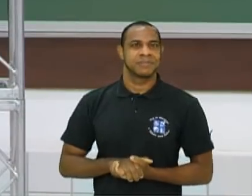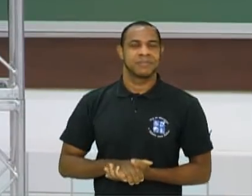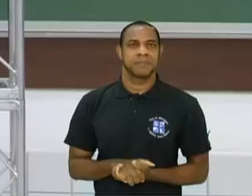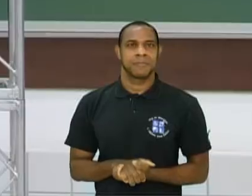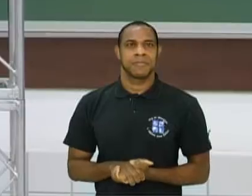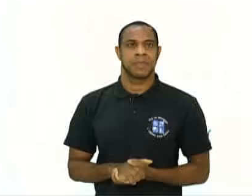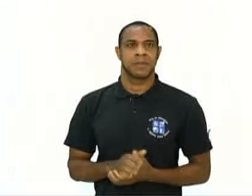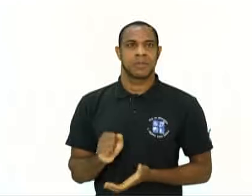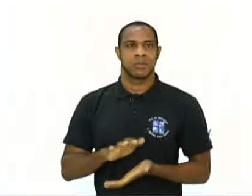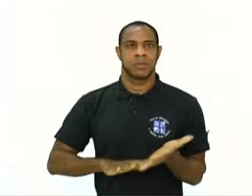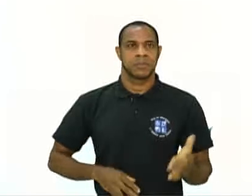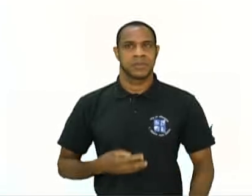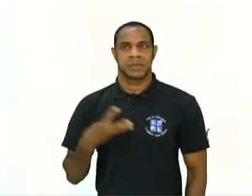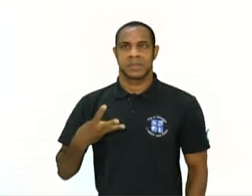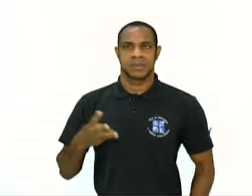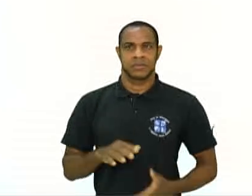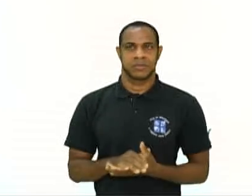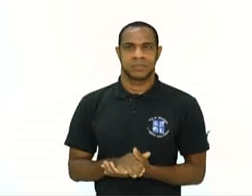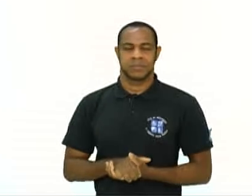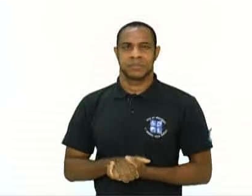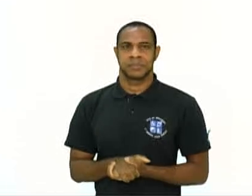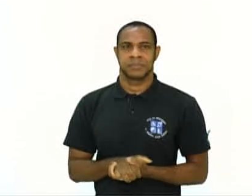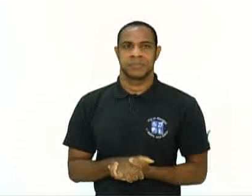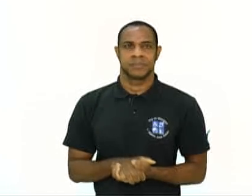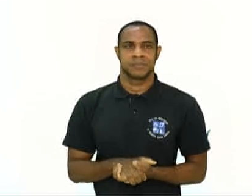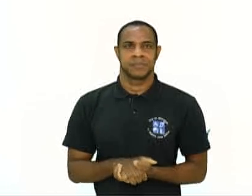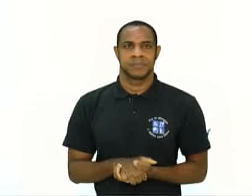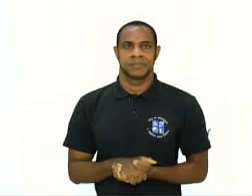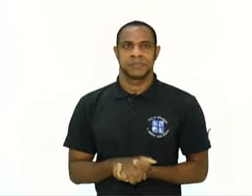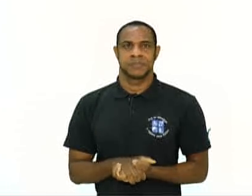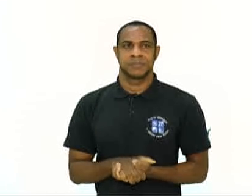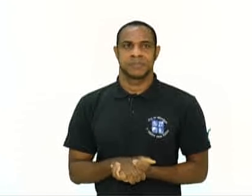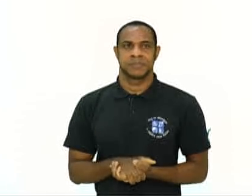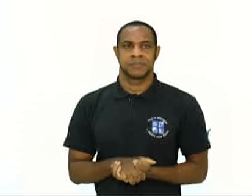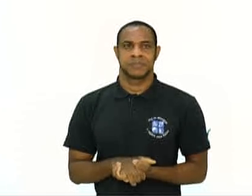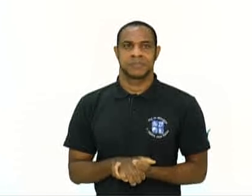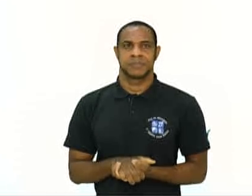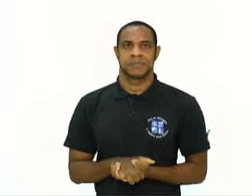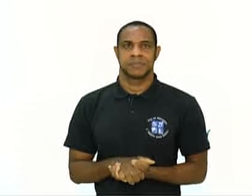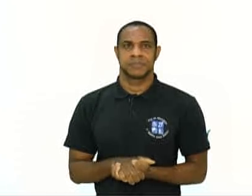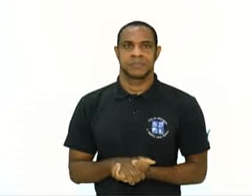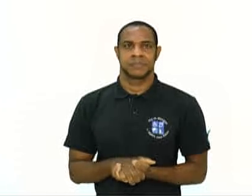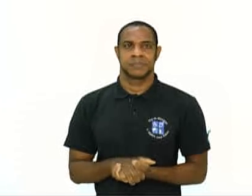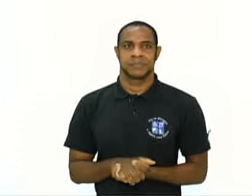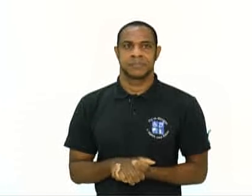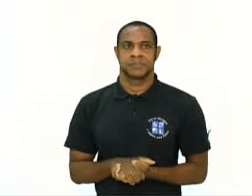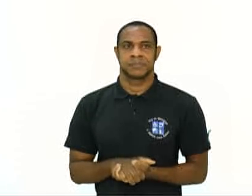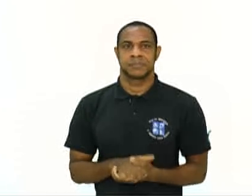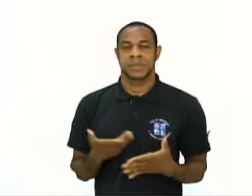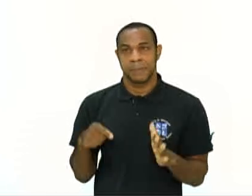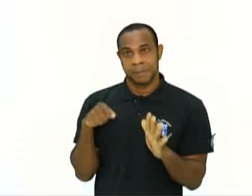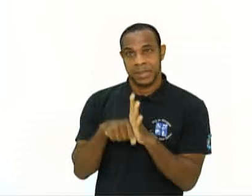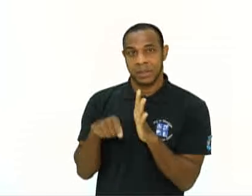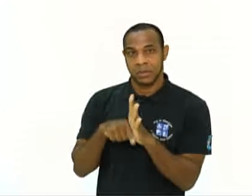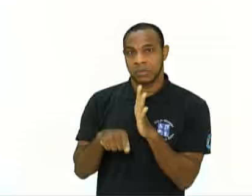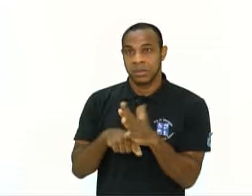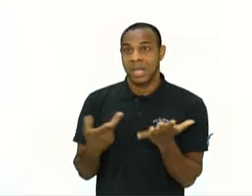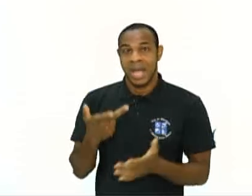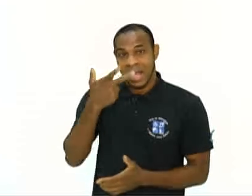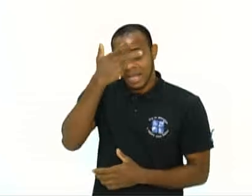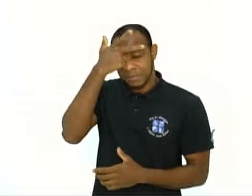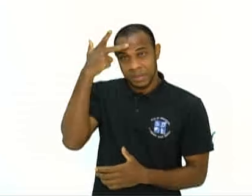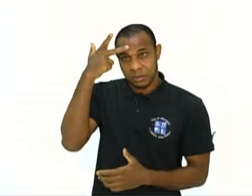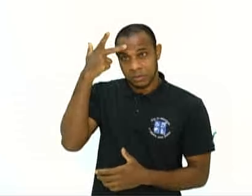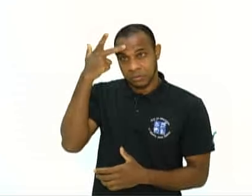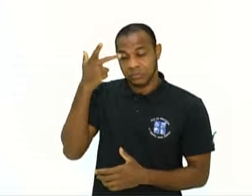Number 3, will people from a particular group act the same way? Então eu estou perguntando assim, as pessoas de